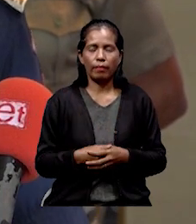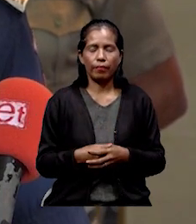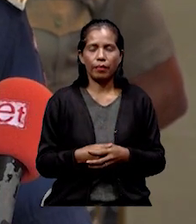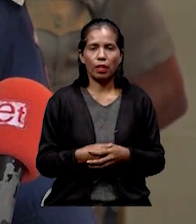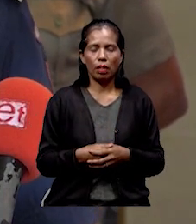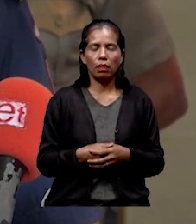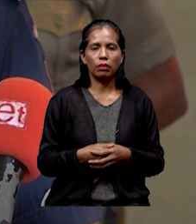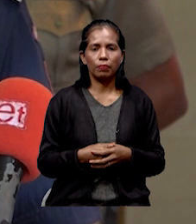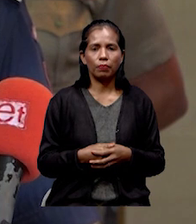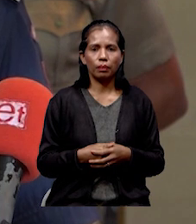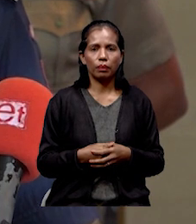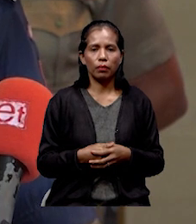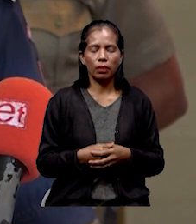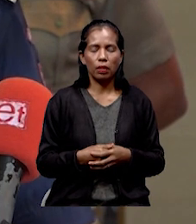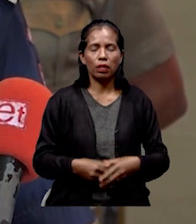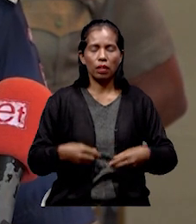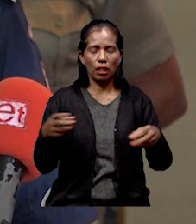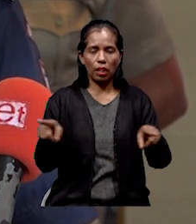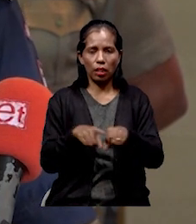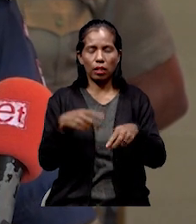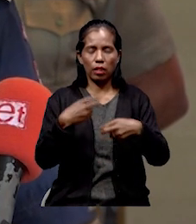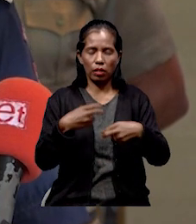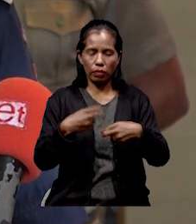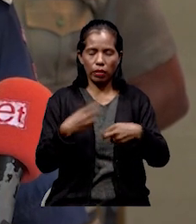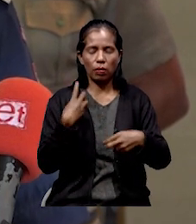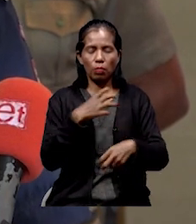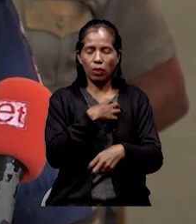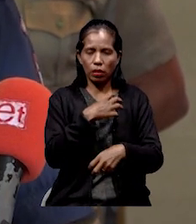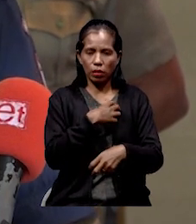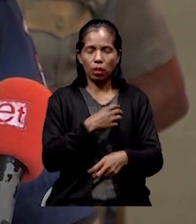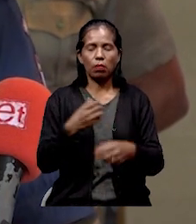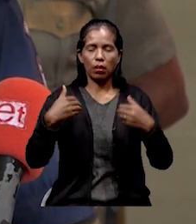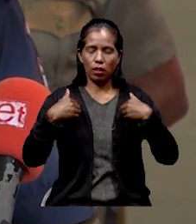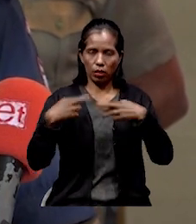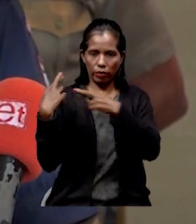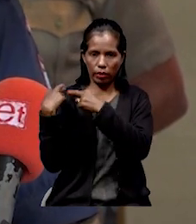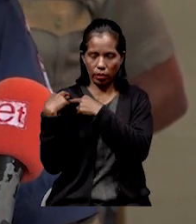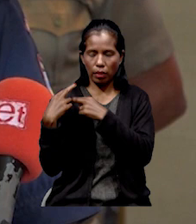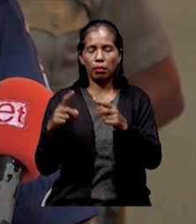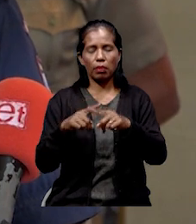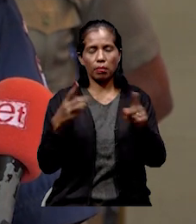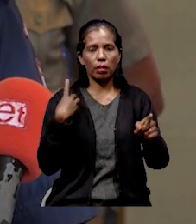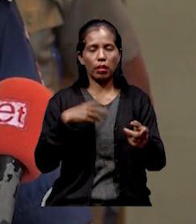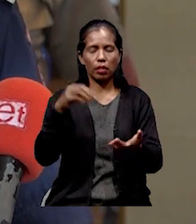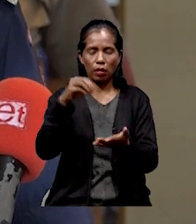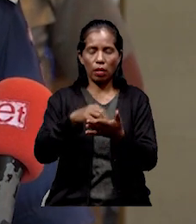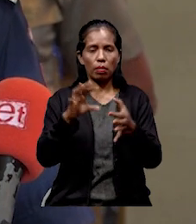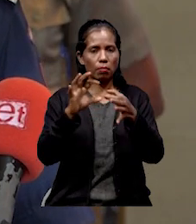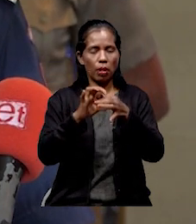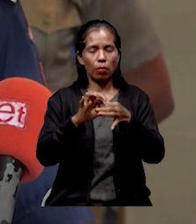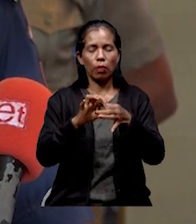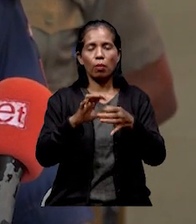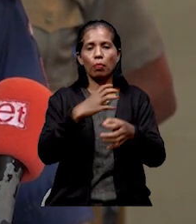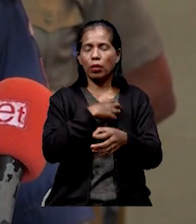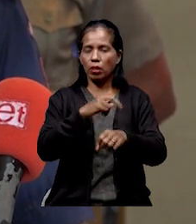ne se desafio da ke interna maka ar kursus. Me be ita se kloka masim membro hotu polisi nasional